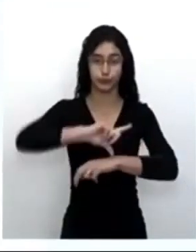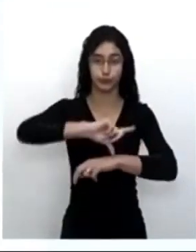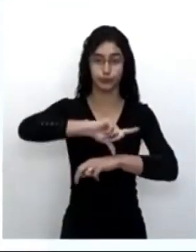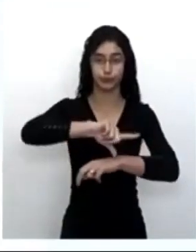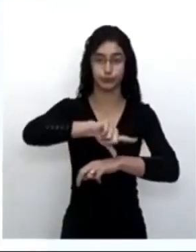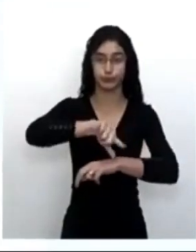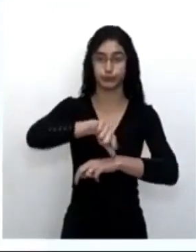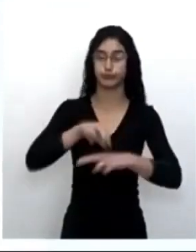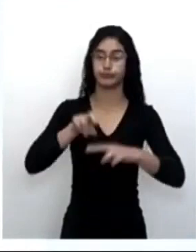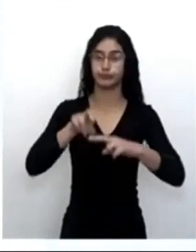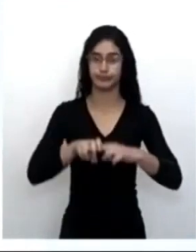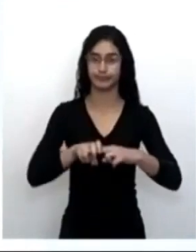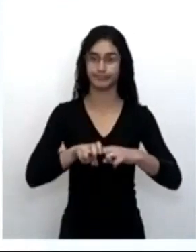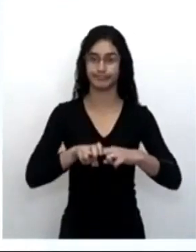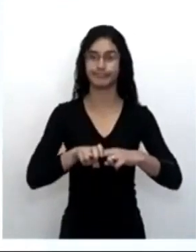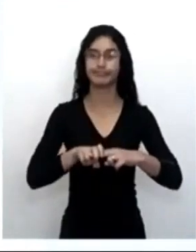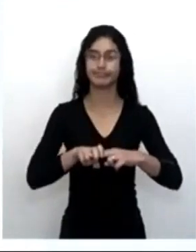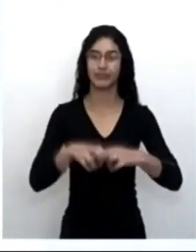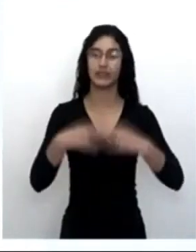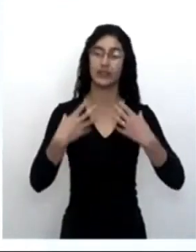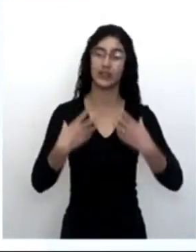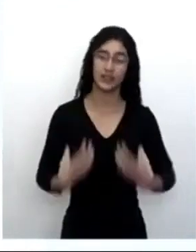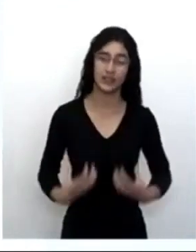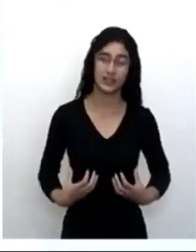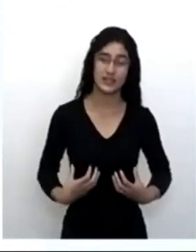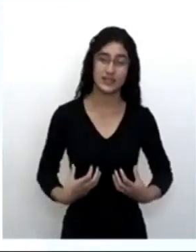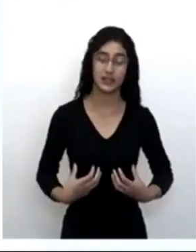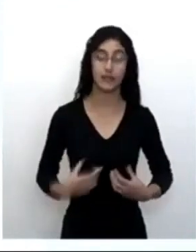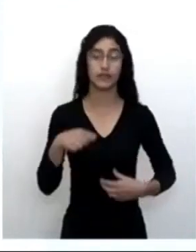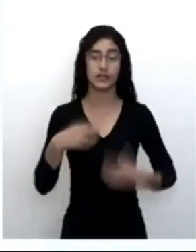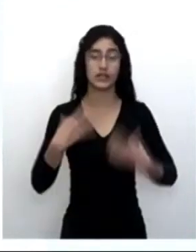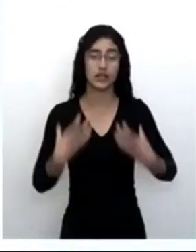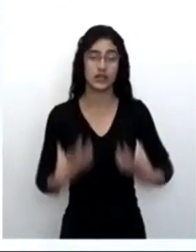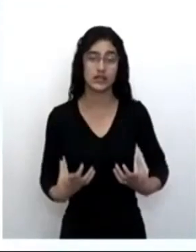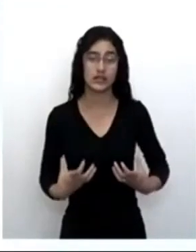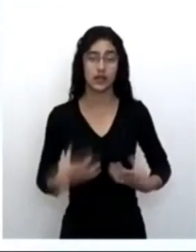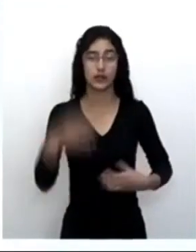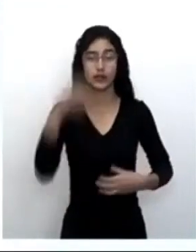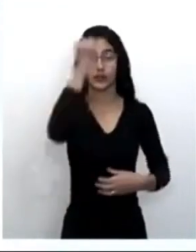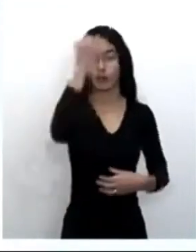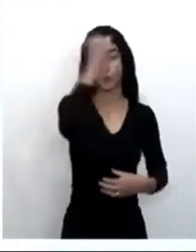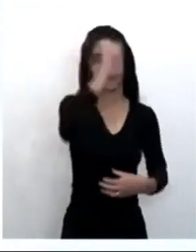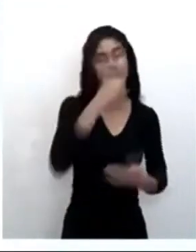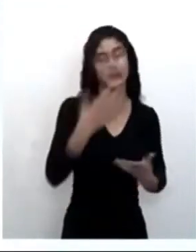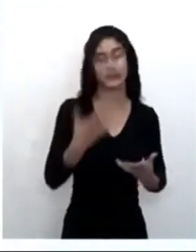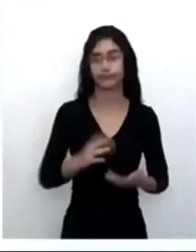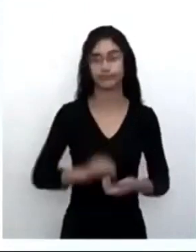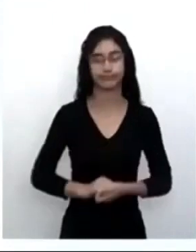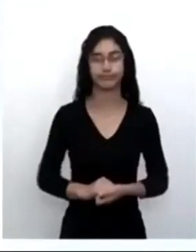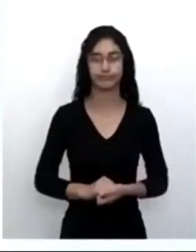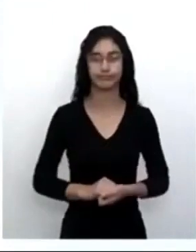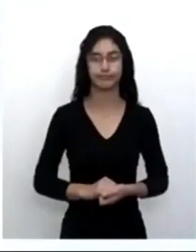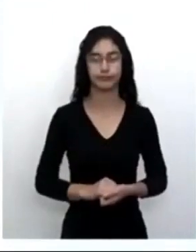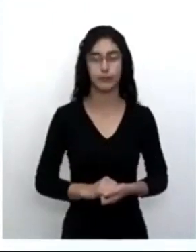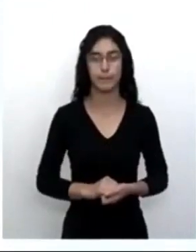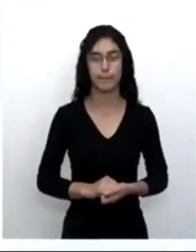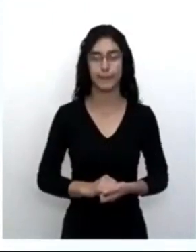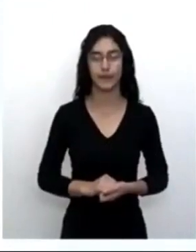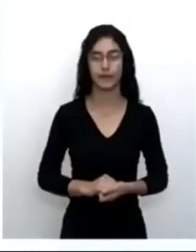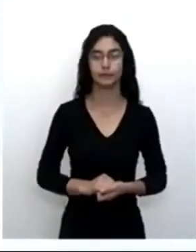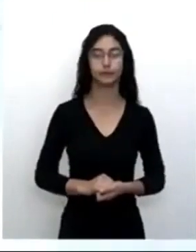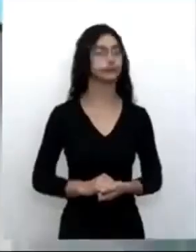na mesma posição isso cansa né E você cansada a gente acaba se tornando improdutivo Tudo bem então essa na minha